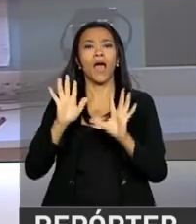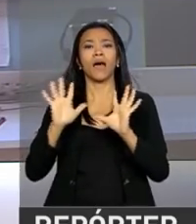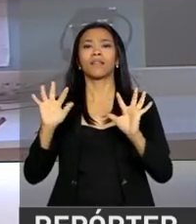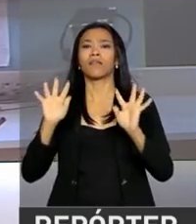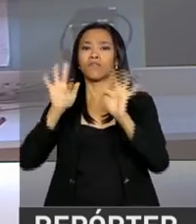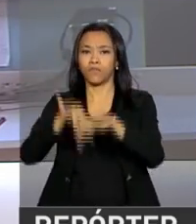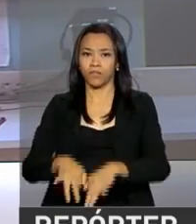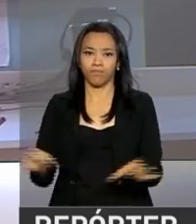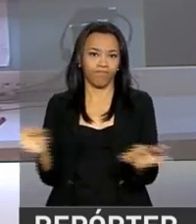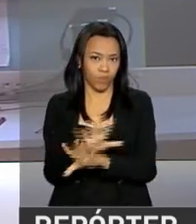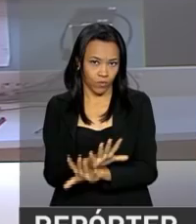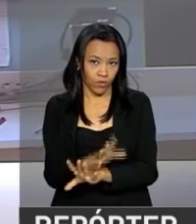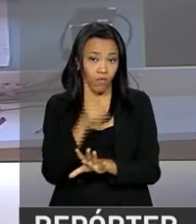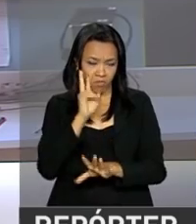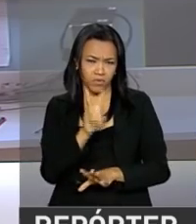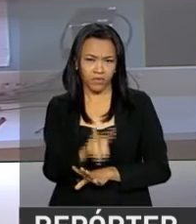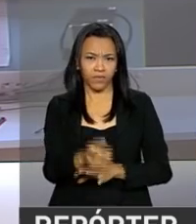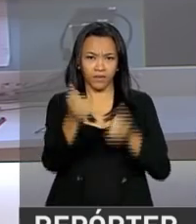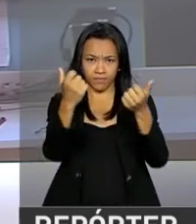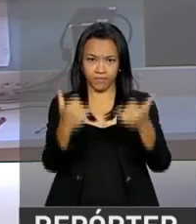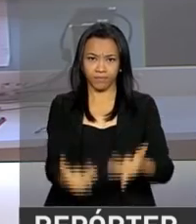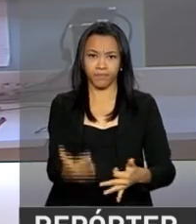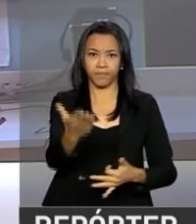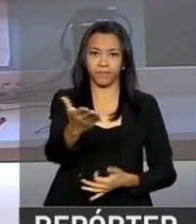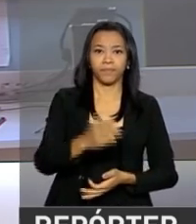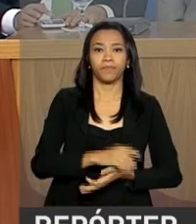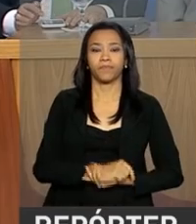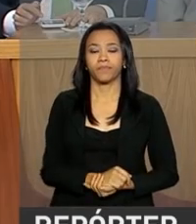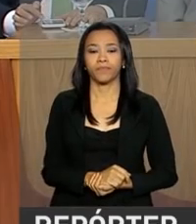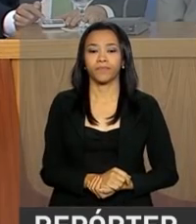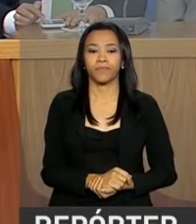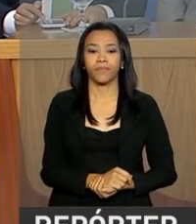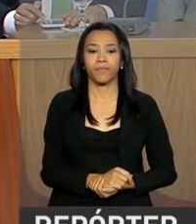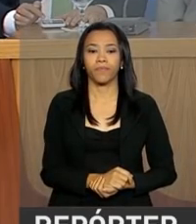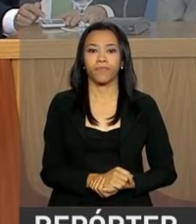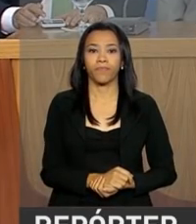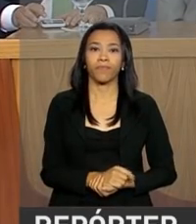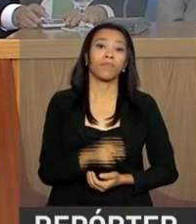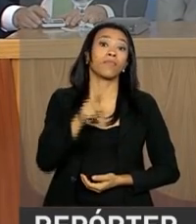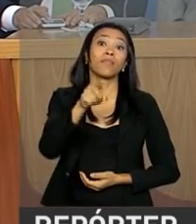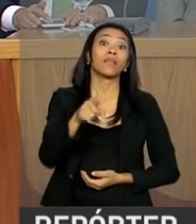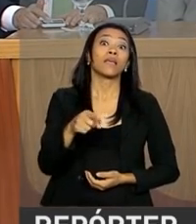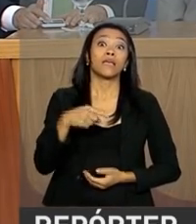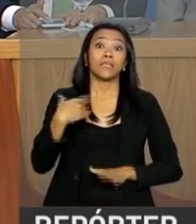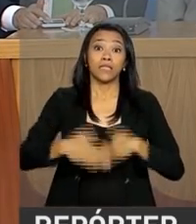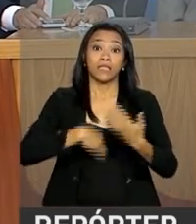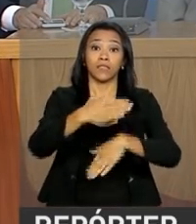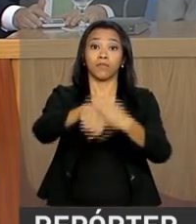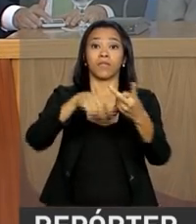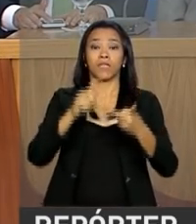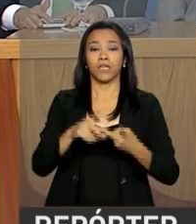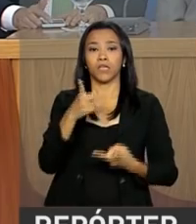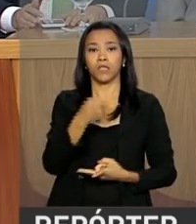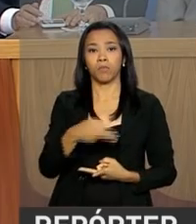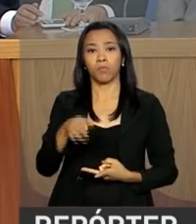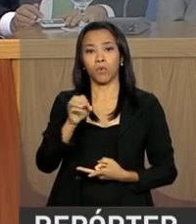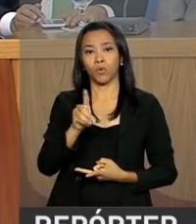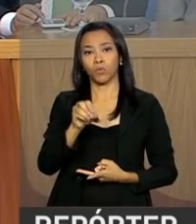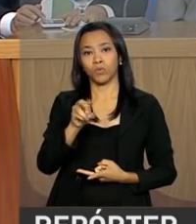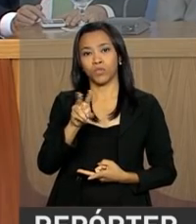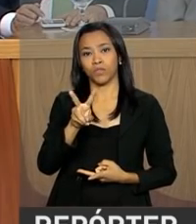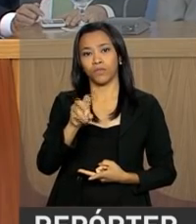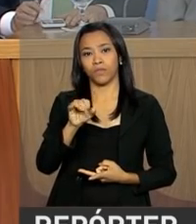totalmente vamos ver na reportagem de Paulo lalve no geral crescimento produtividade e